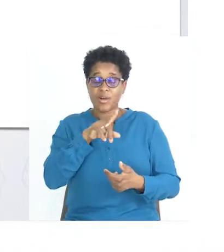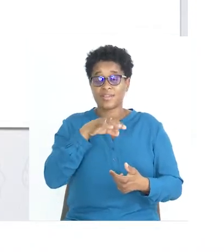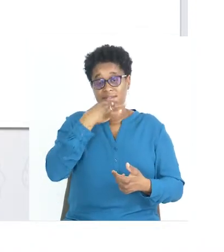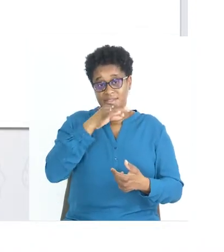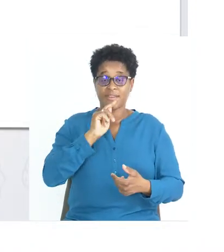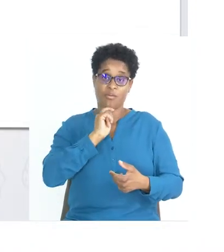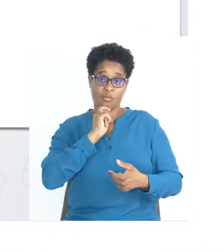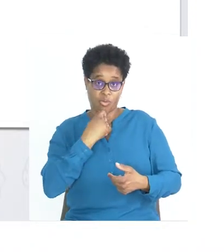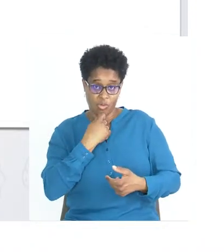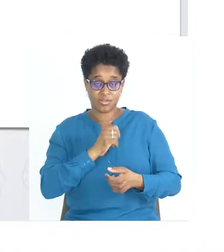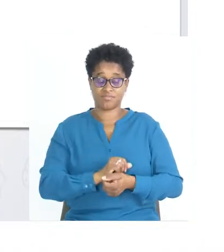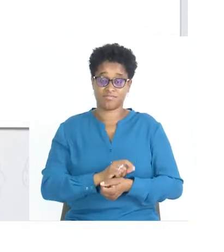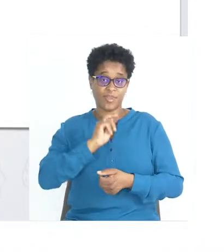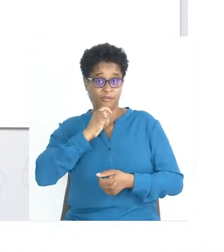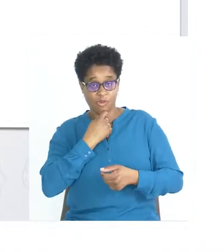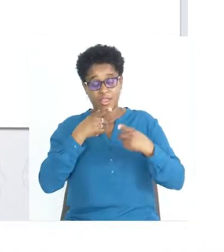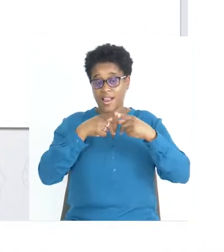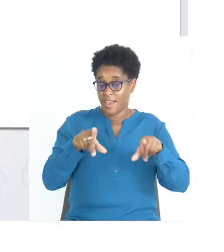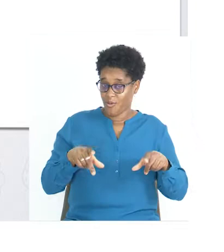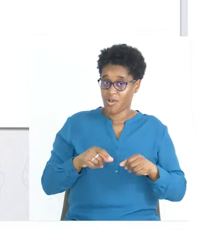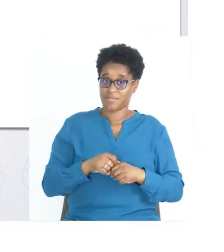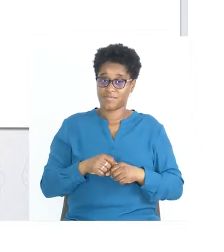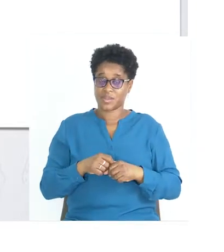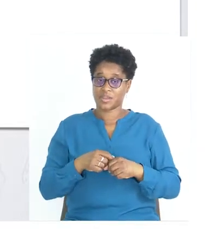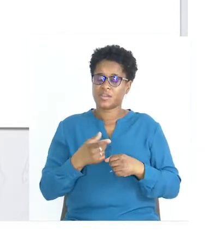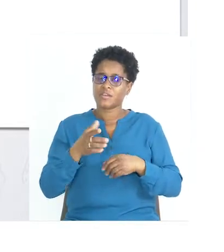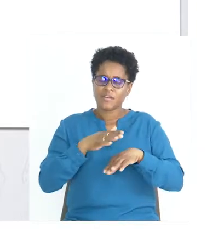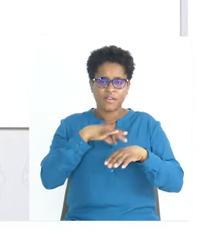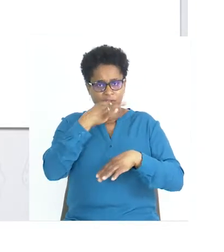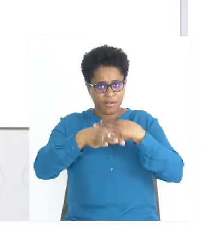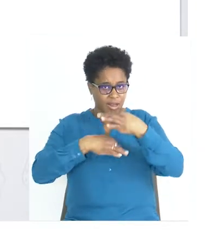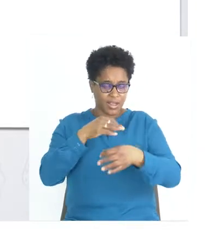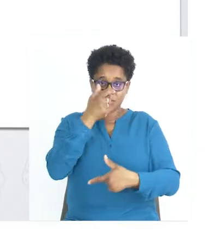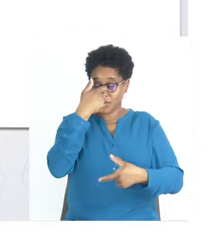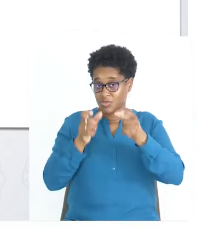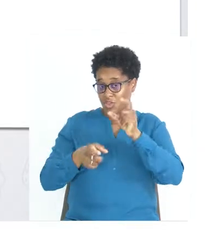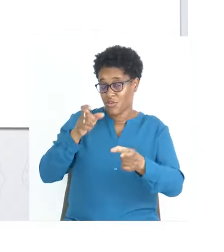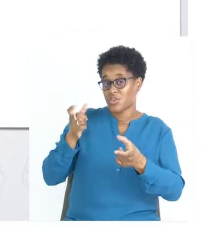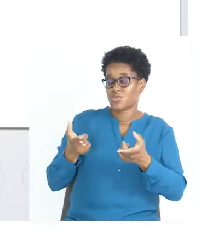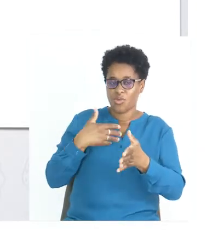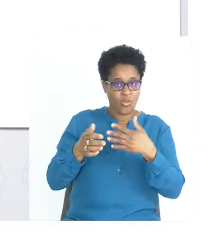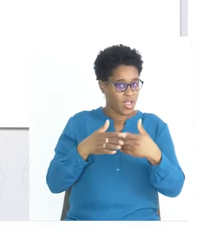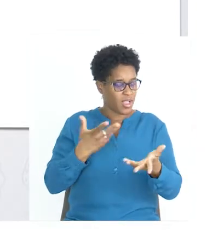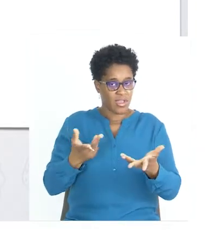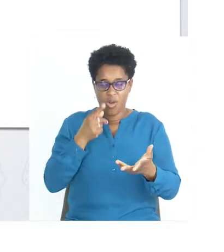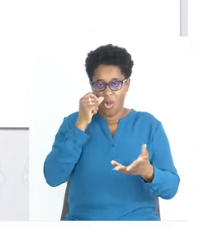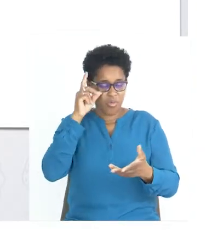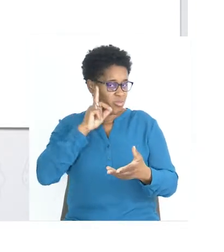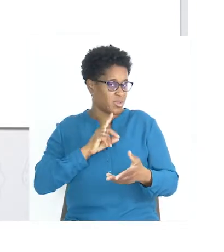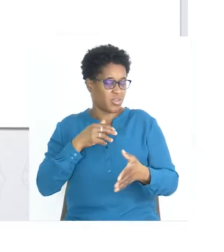um código. Código é língua. Código utilizável pelos indivíduos, qualquer que seja o